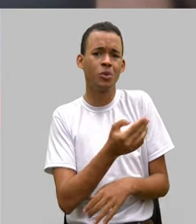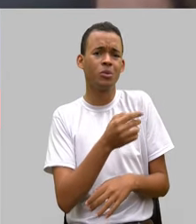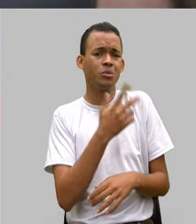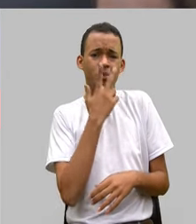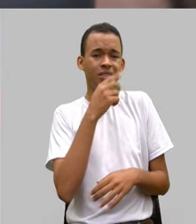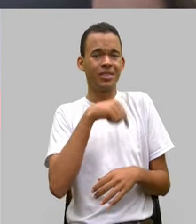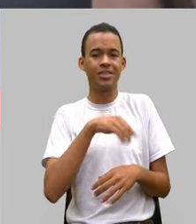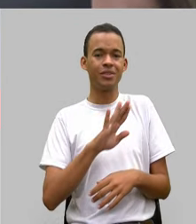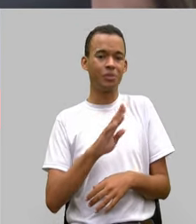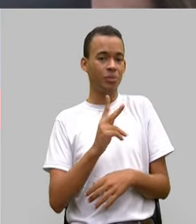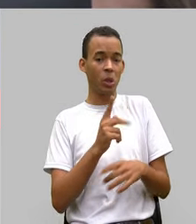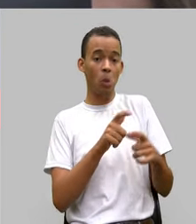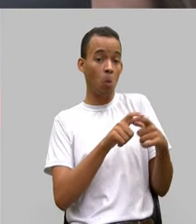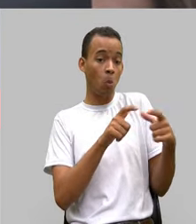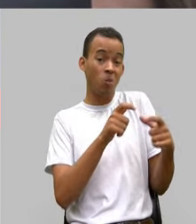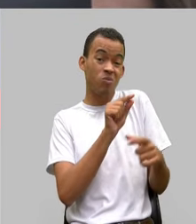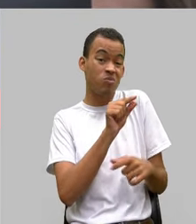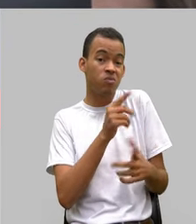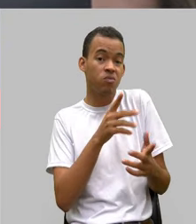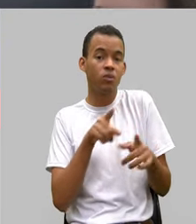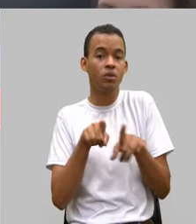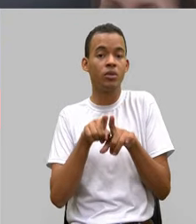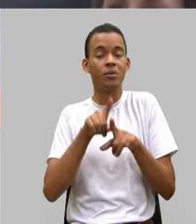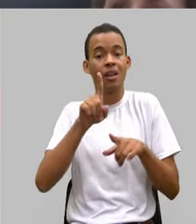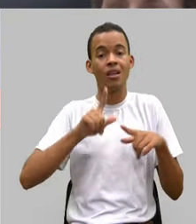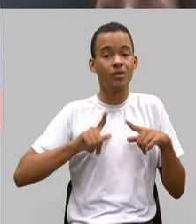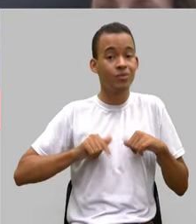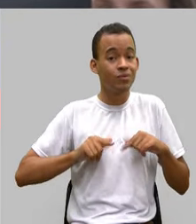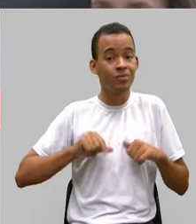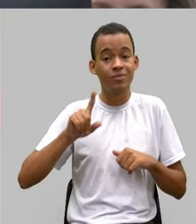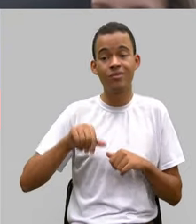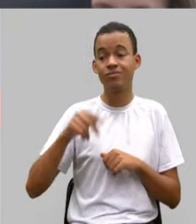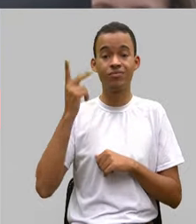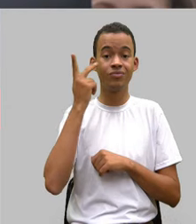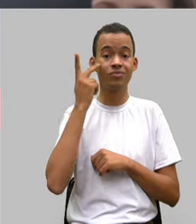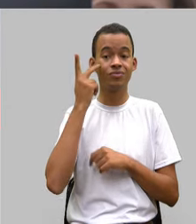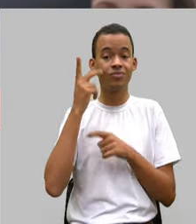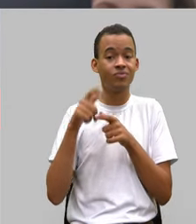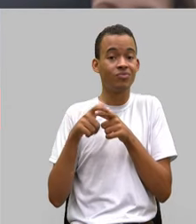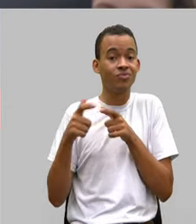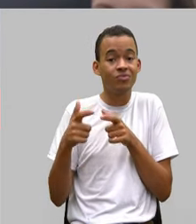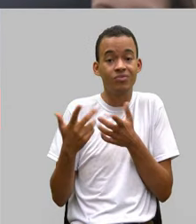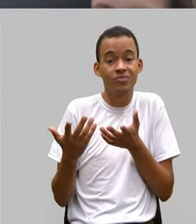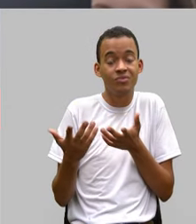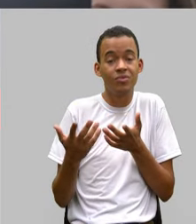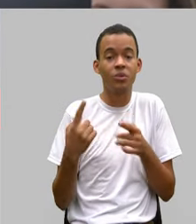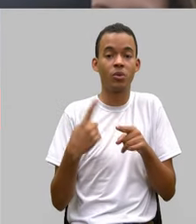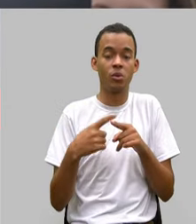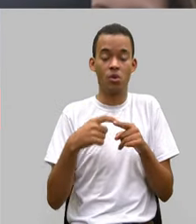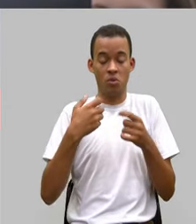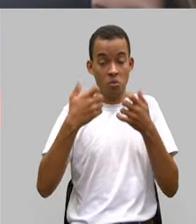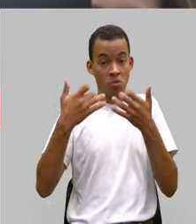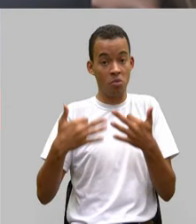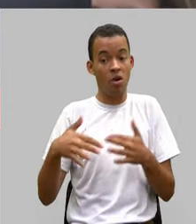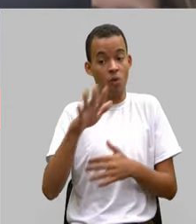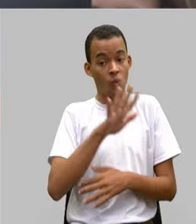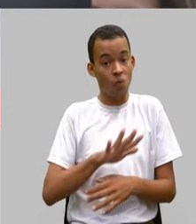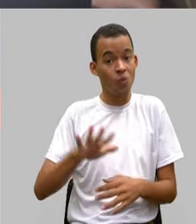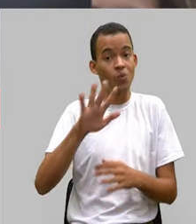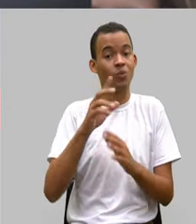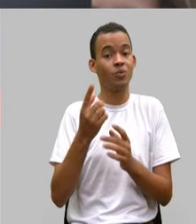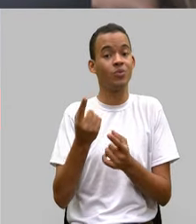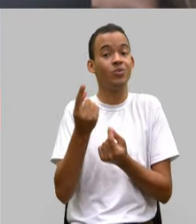Horizonte Israel não é 1/3 de São Paulo então se eu tô falando de um universo financeiro